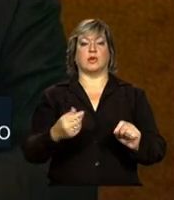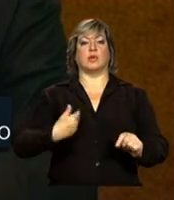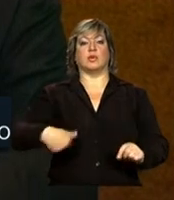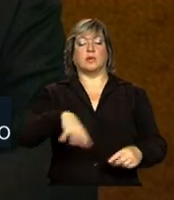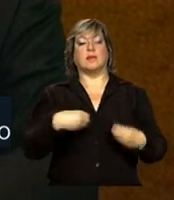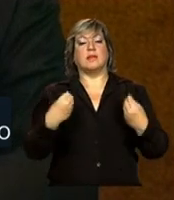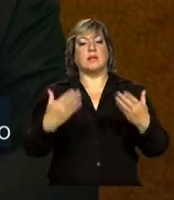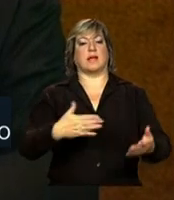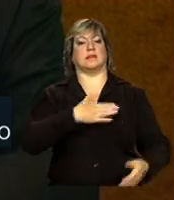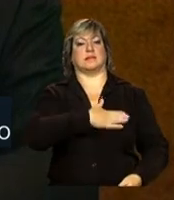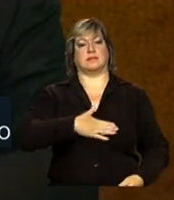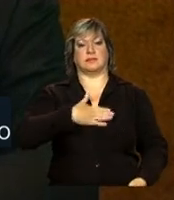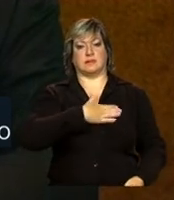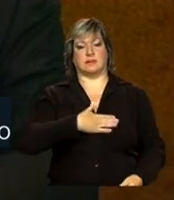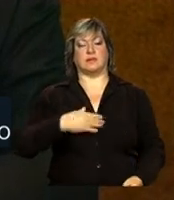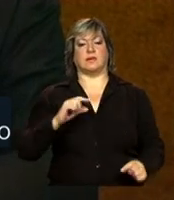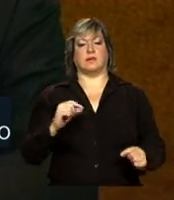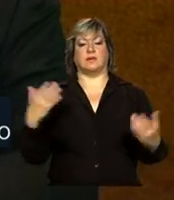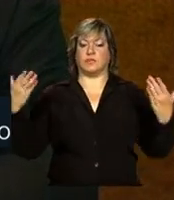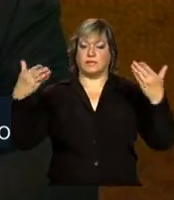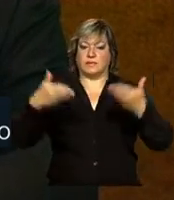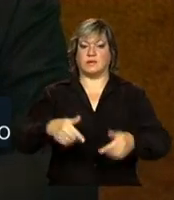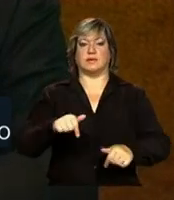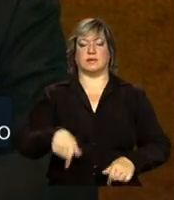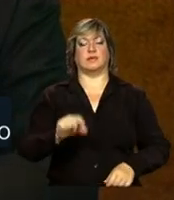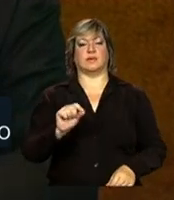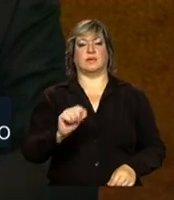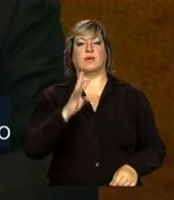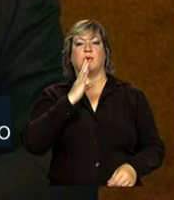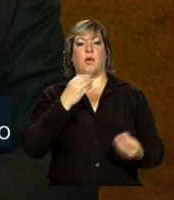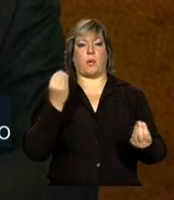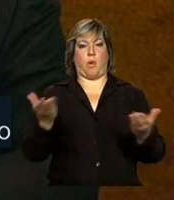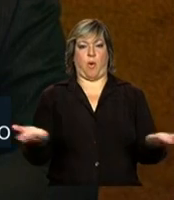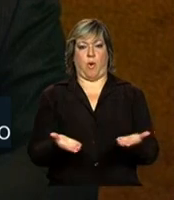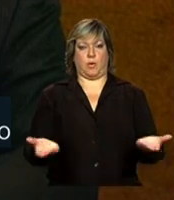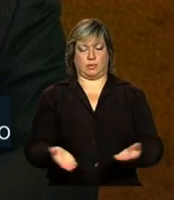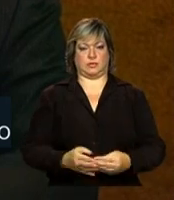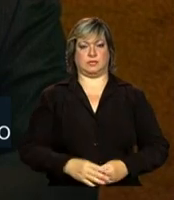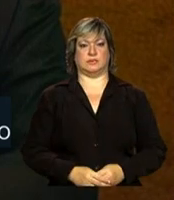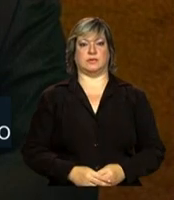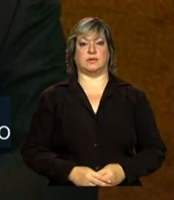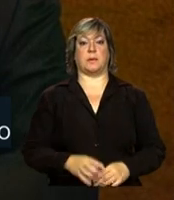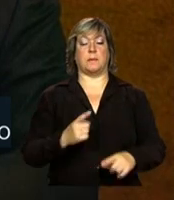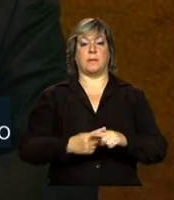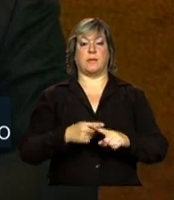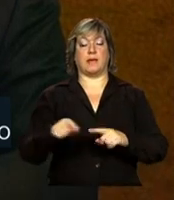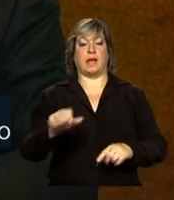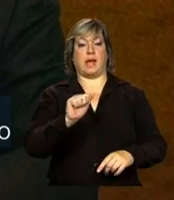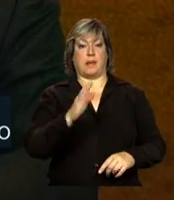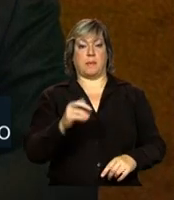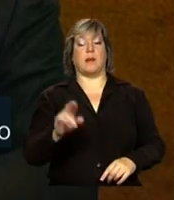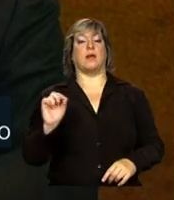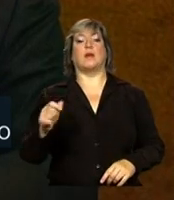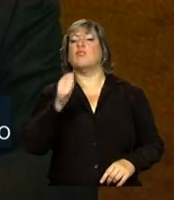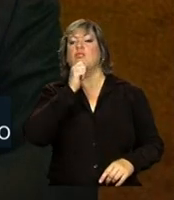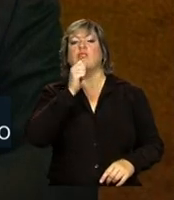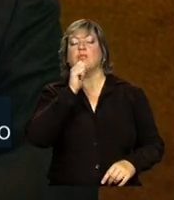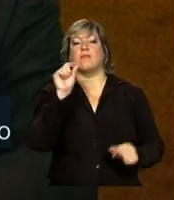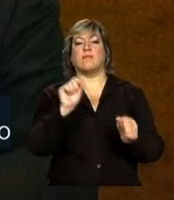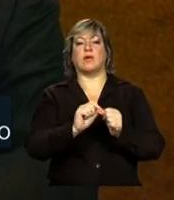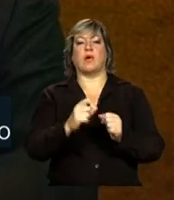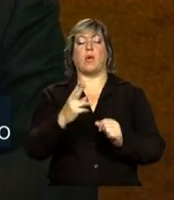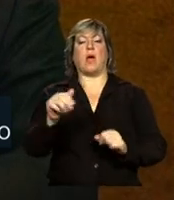a satisfação de de ser prestigiado como é o caso no dia de hoje porque a b ela não foi criada como Associação